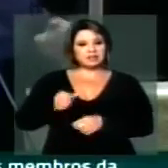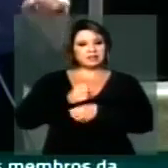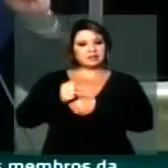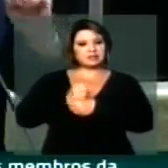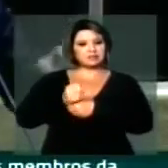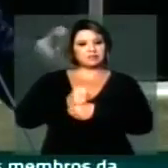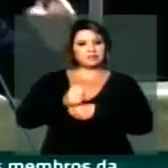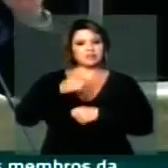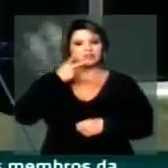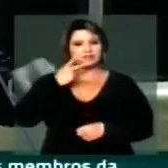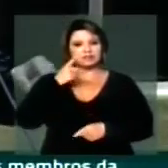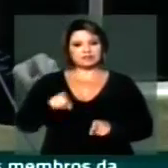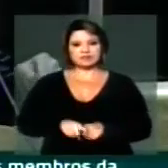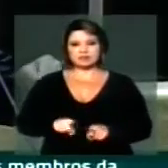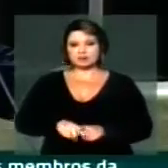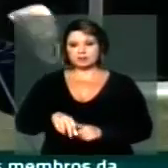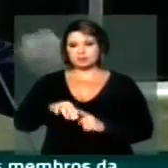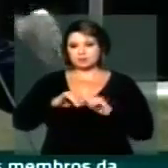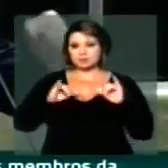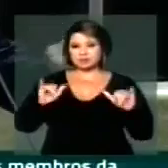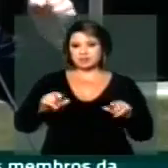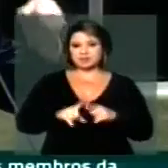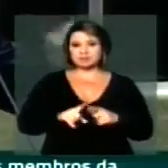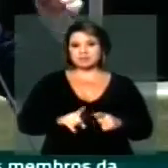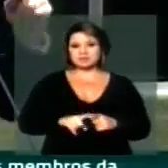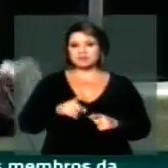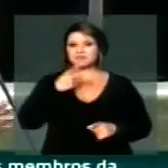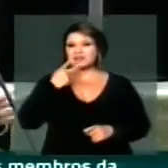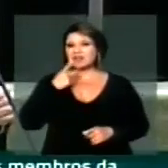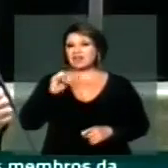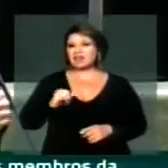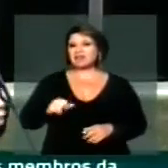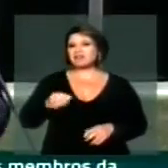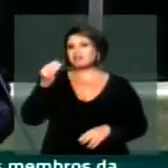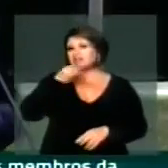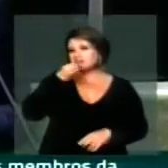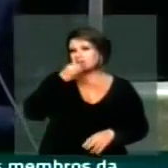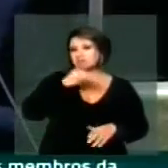muitas vezes é tida e a vida como um poder menor,